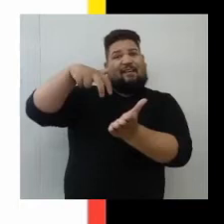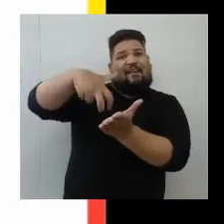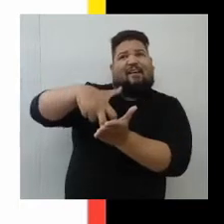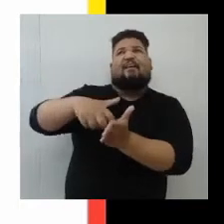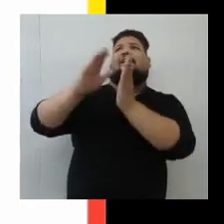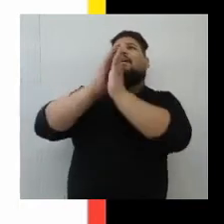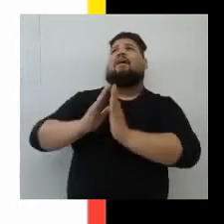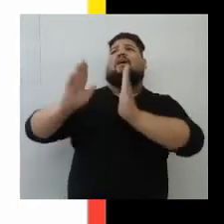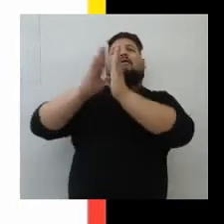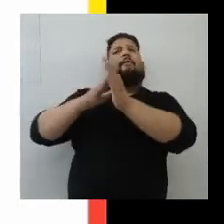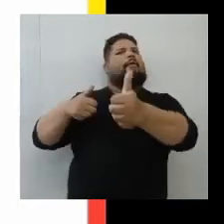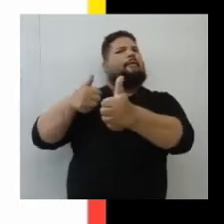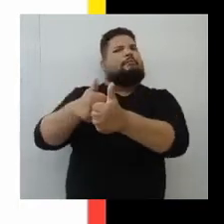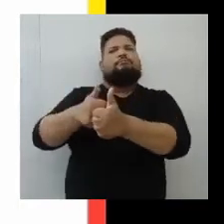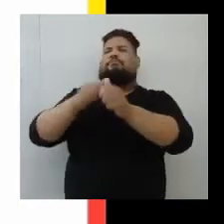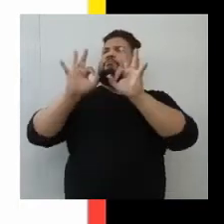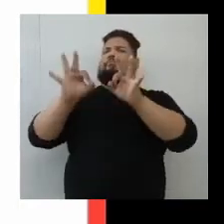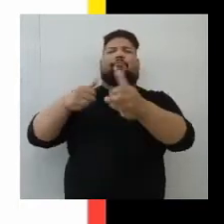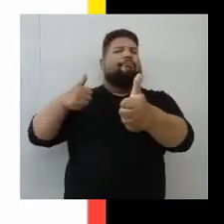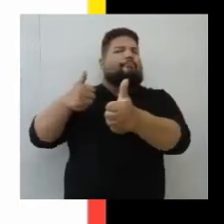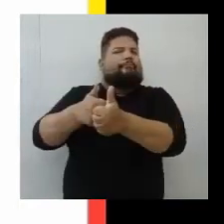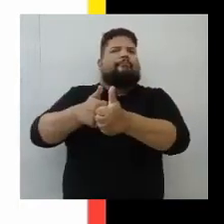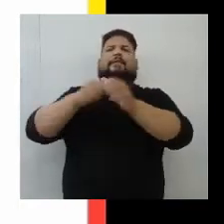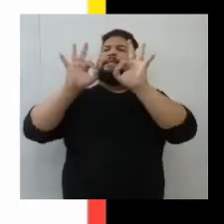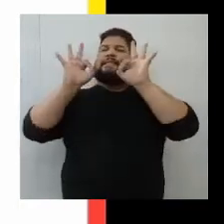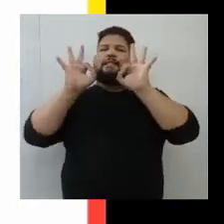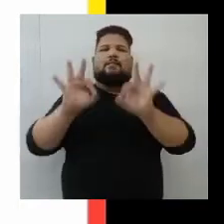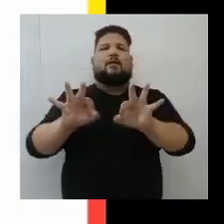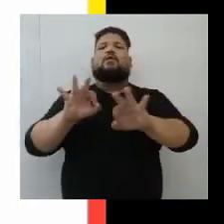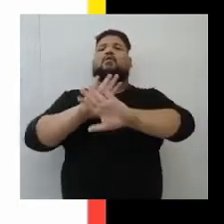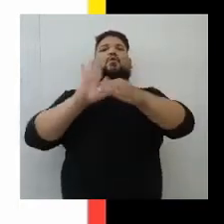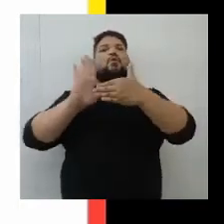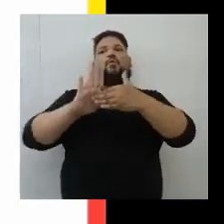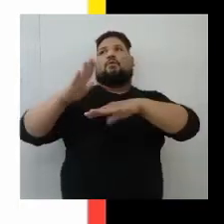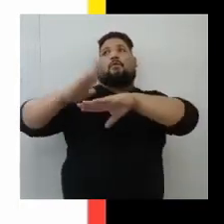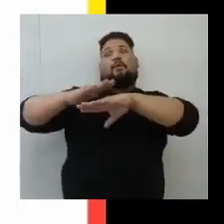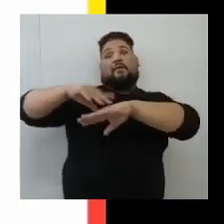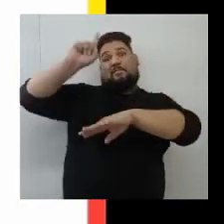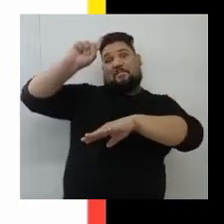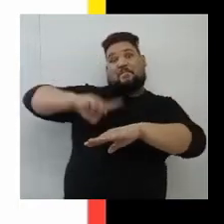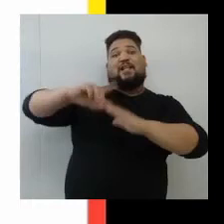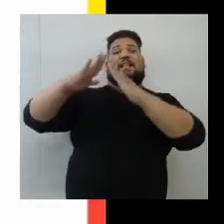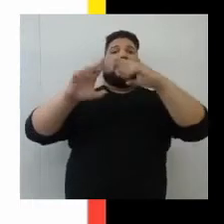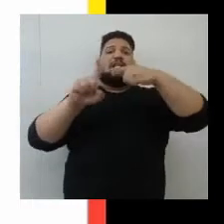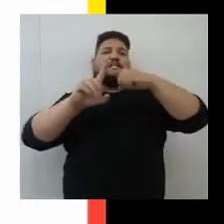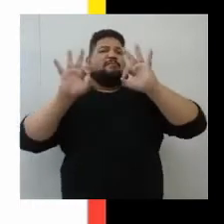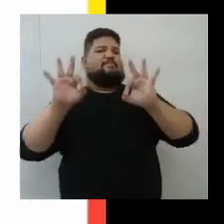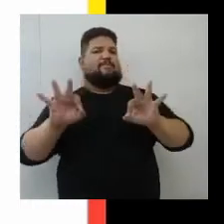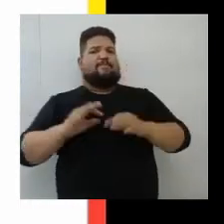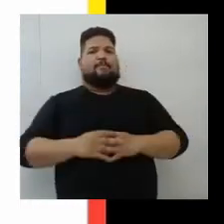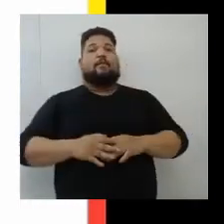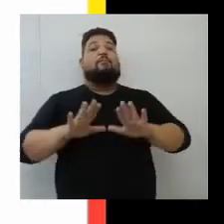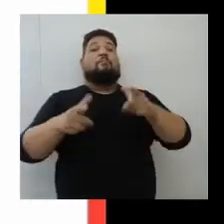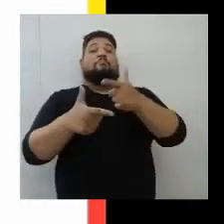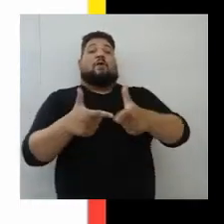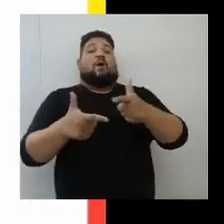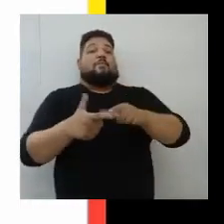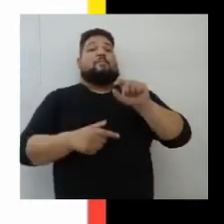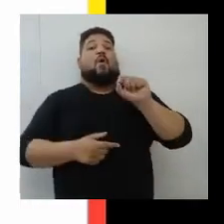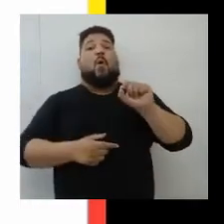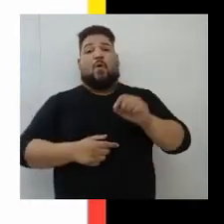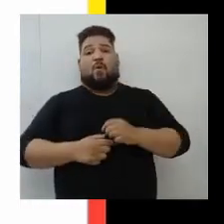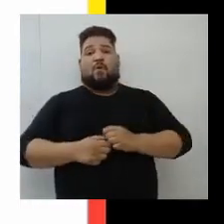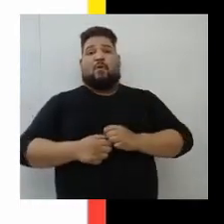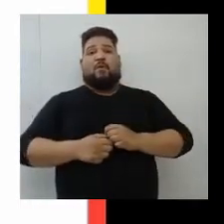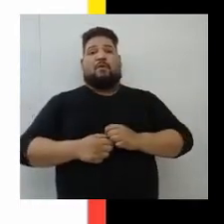pessoas seguiam realmente ao pé da letra tudo que a igreja dizia que era para ser feito. O problema é que muitas